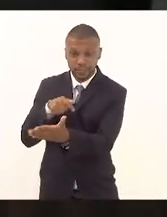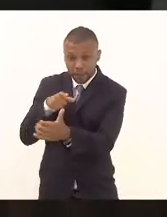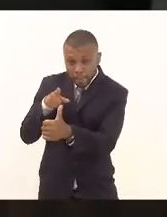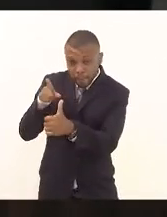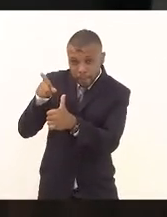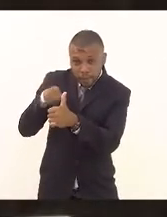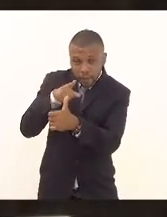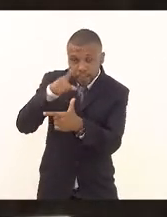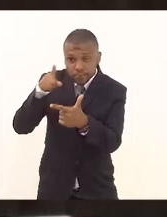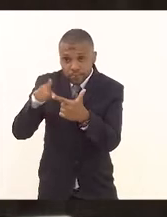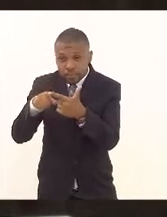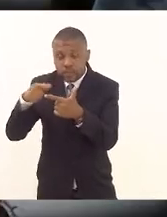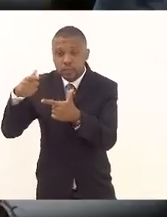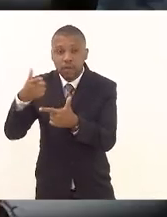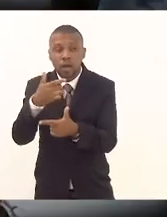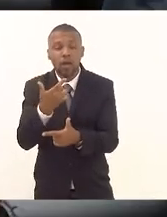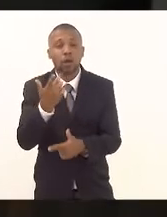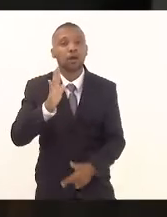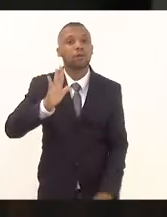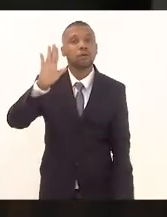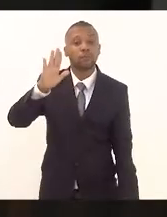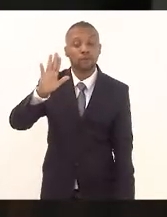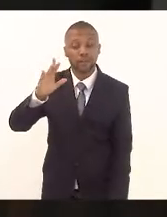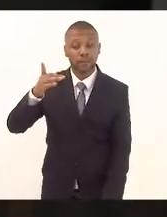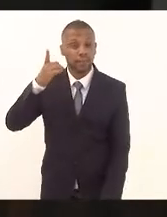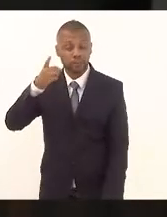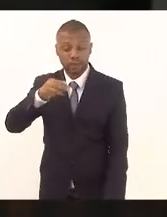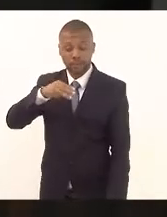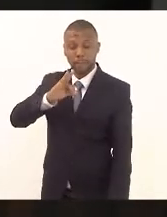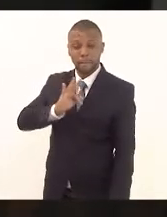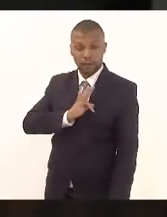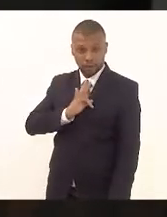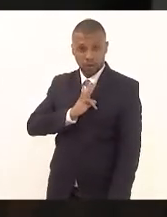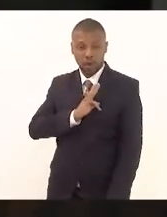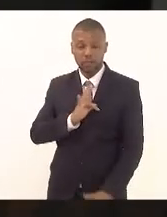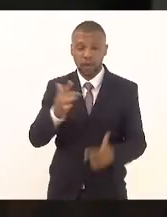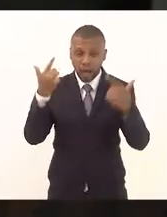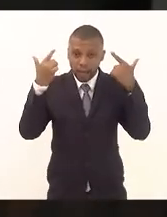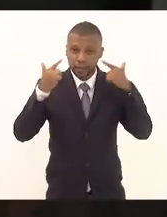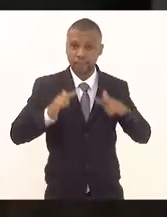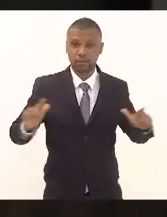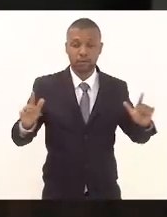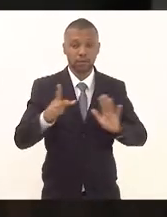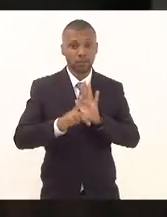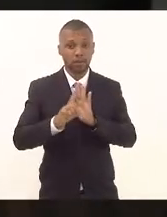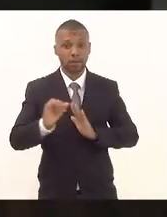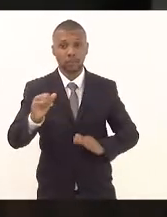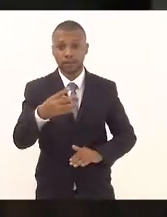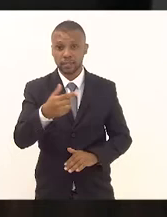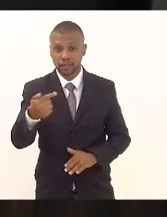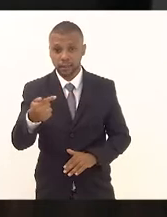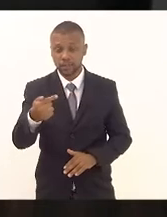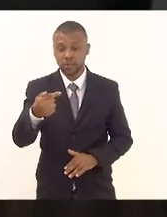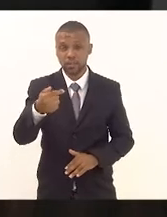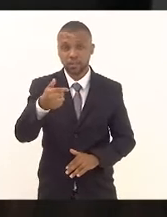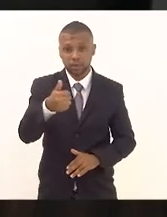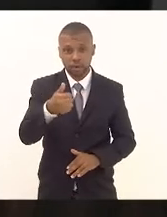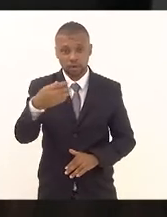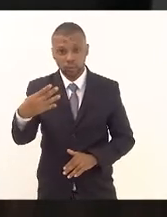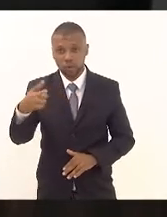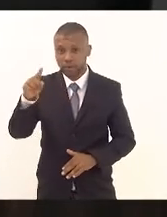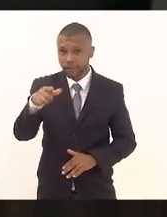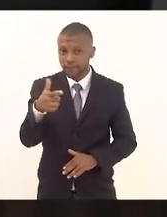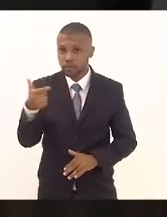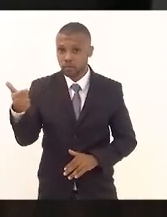discussão. Abstenção. Abstenção, deputada Marta Rocha. Projeto de lei 47, 14, de 21, de autoria da deputada Rosane